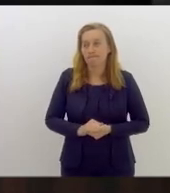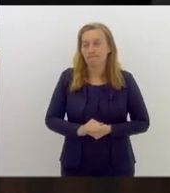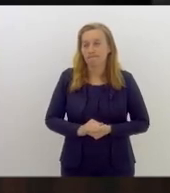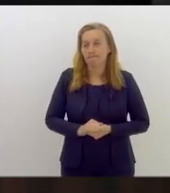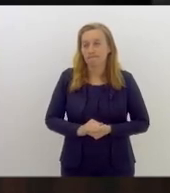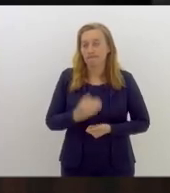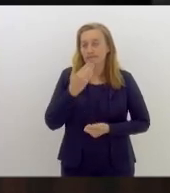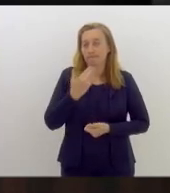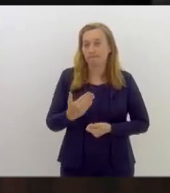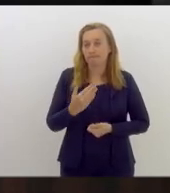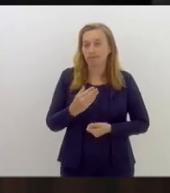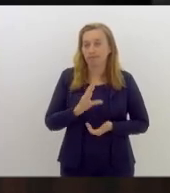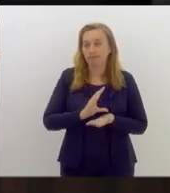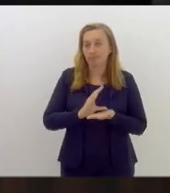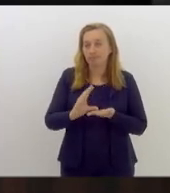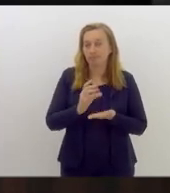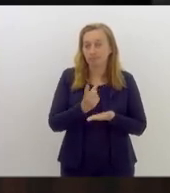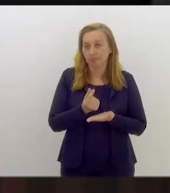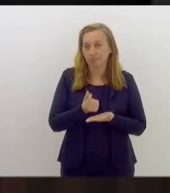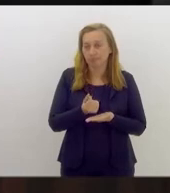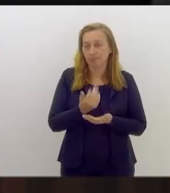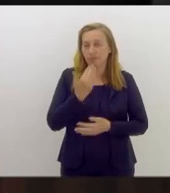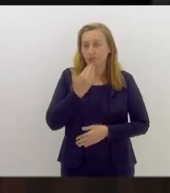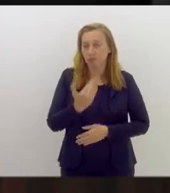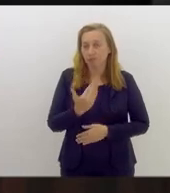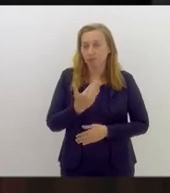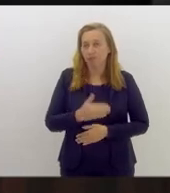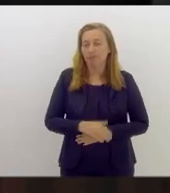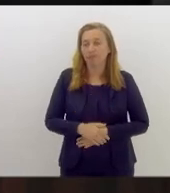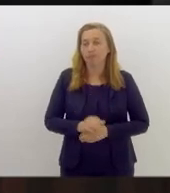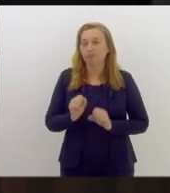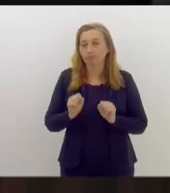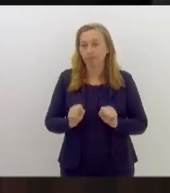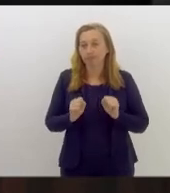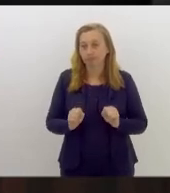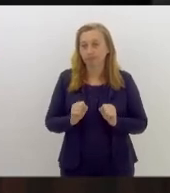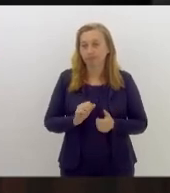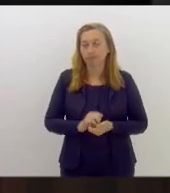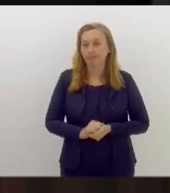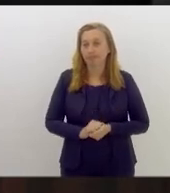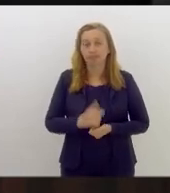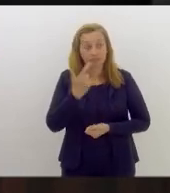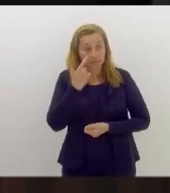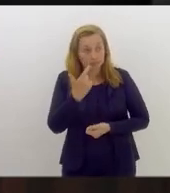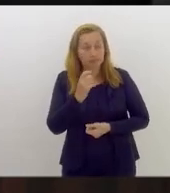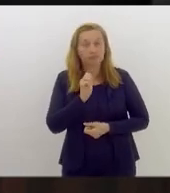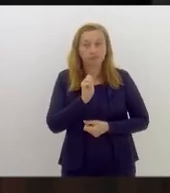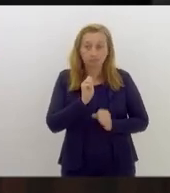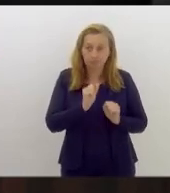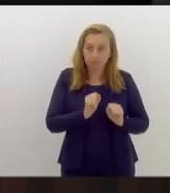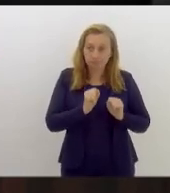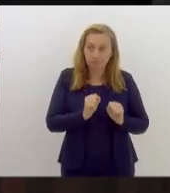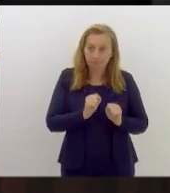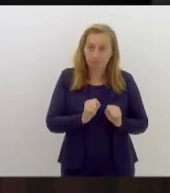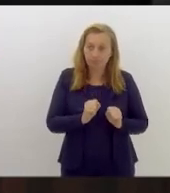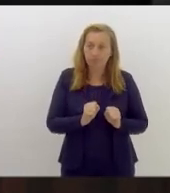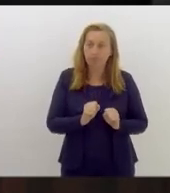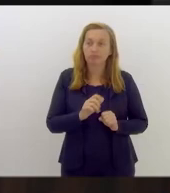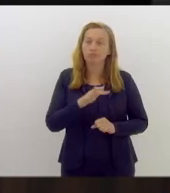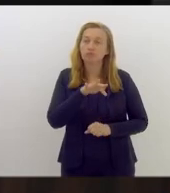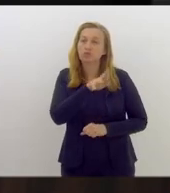um pedido de auxílio. E eu pedi para que a gente possa certificar, se é possível, via Fundo da